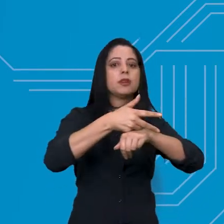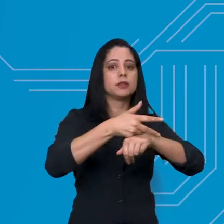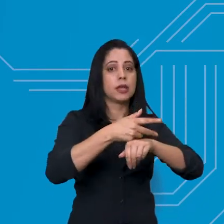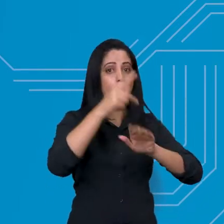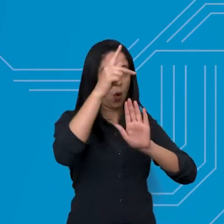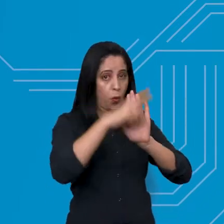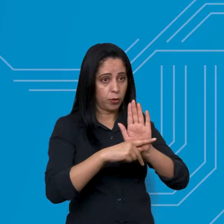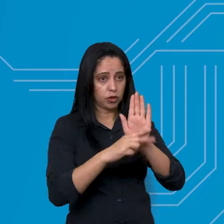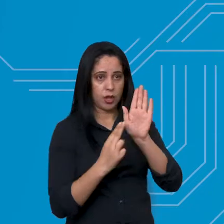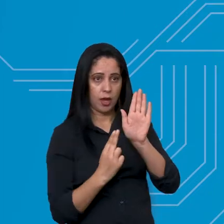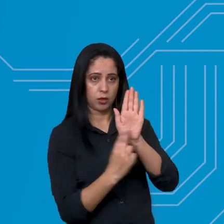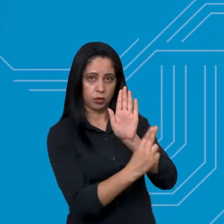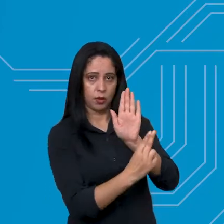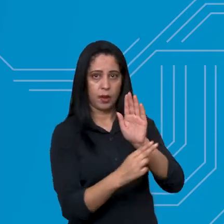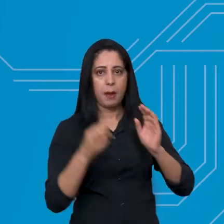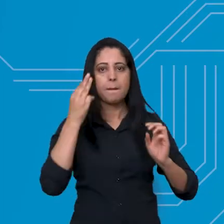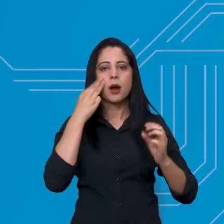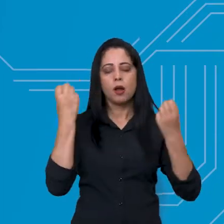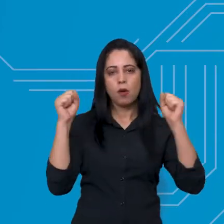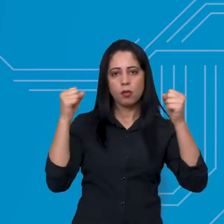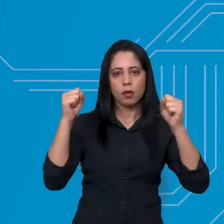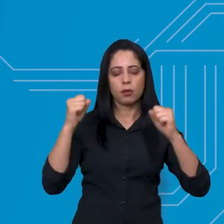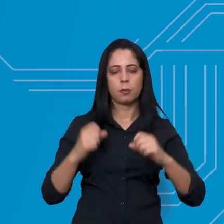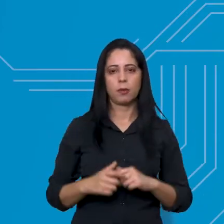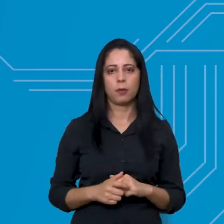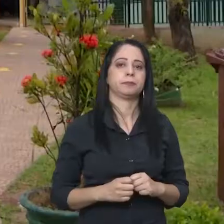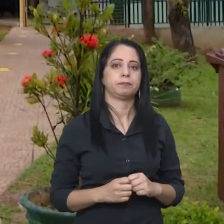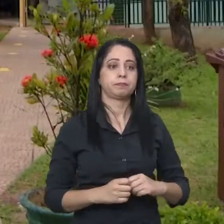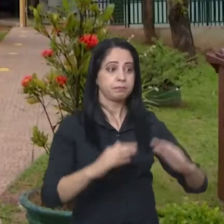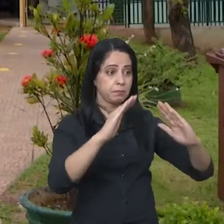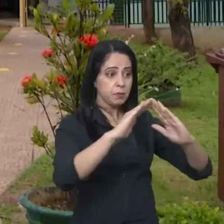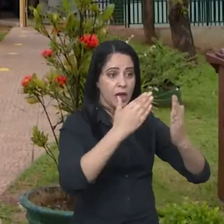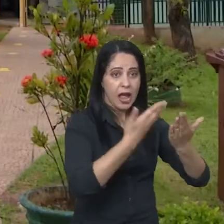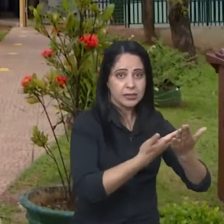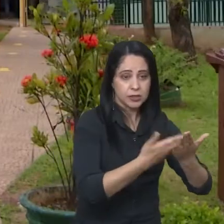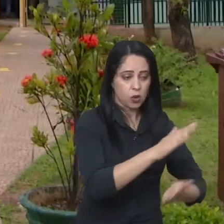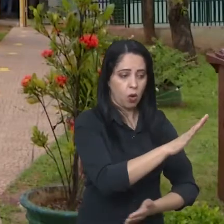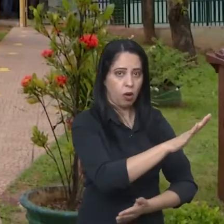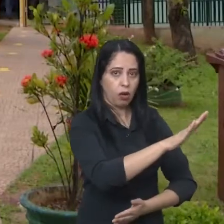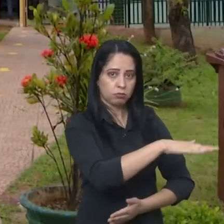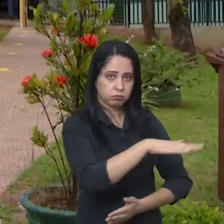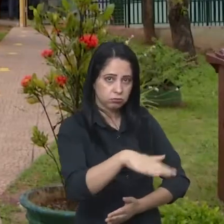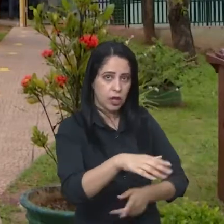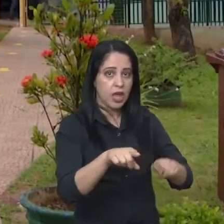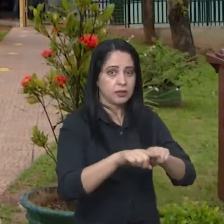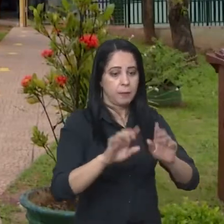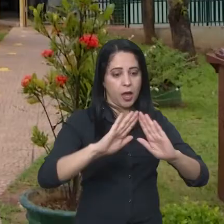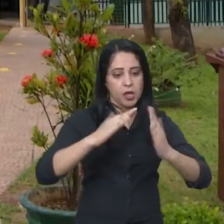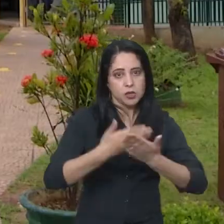O projeto é de autoria do vereador Marcão da Academia. As pré-escolas e